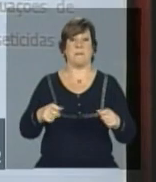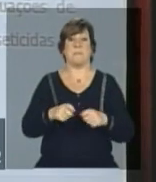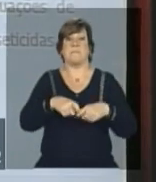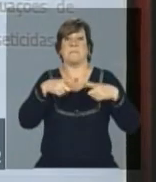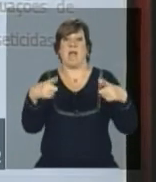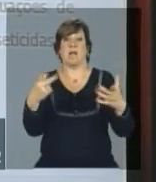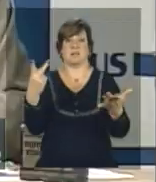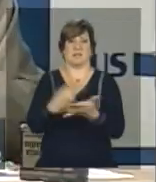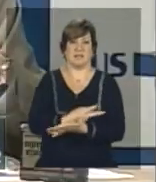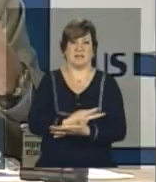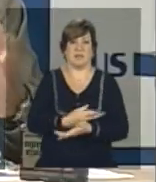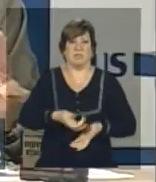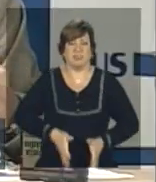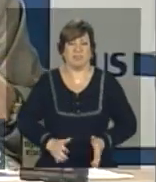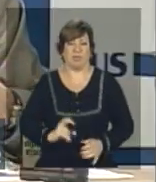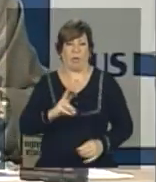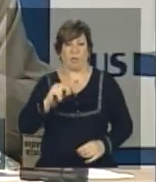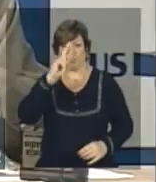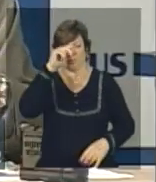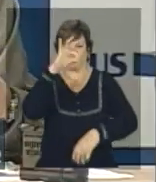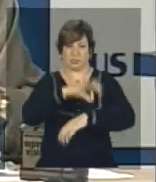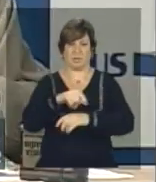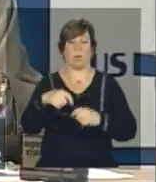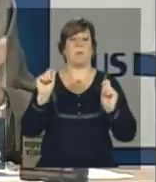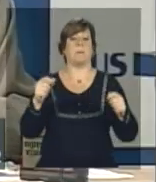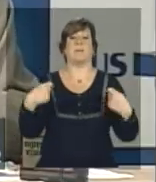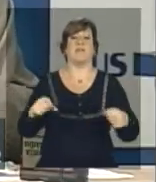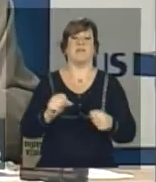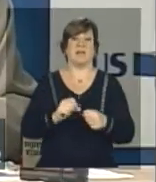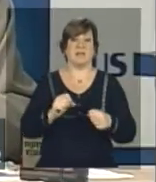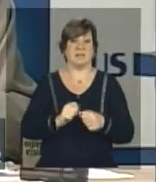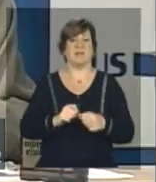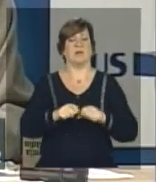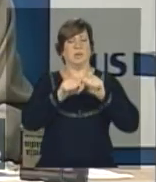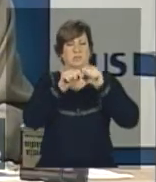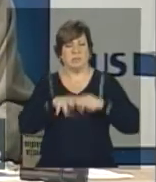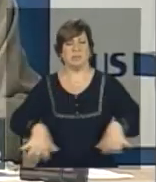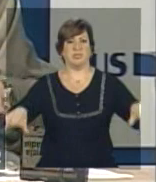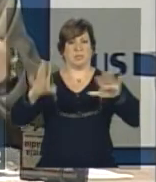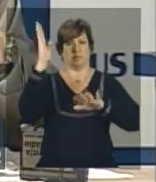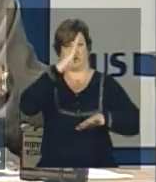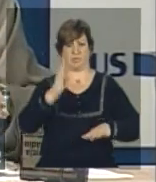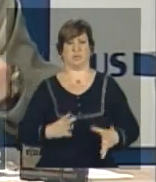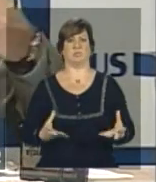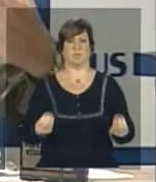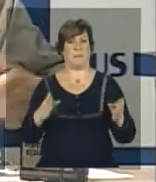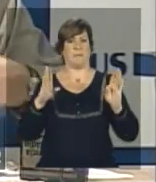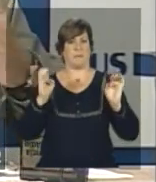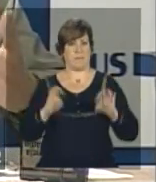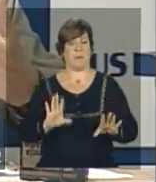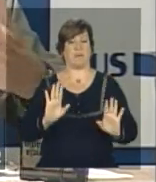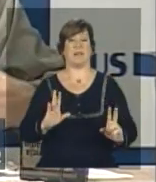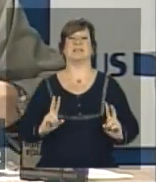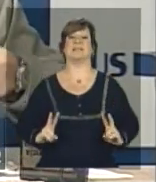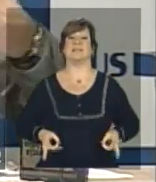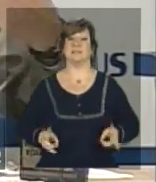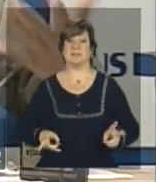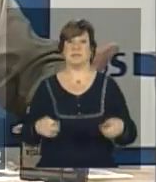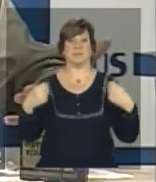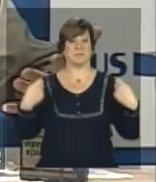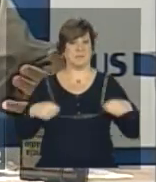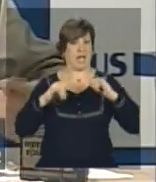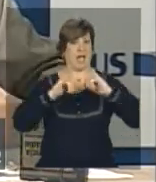mais criador, o que é que deve ser feito, já é bem difundido no Brasil, mas sempre é necessária essa campanha